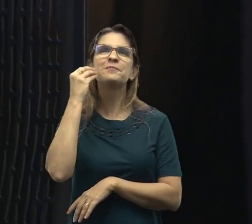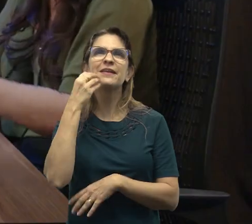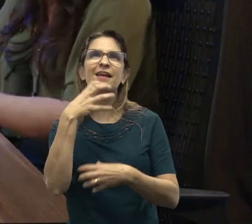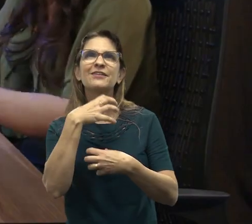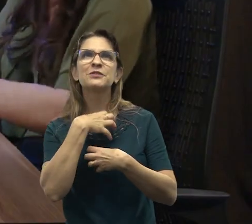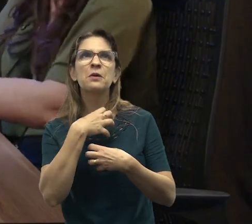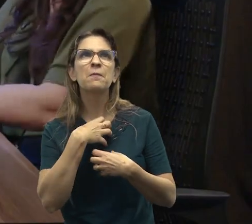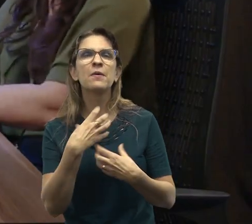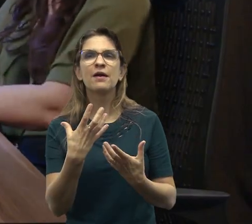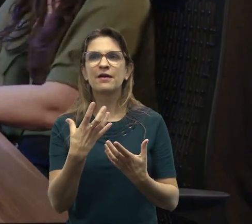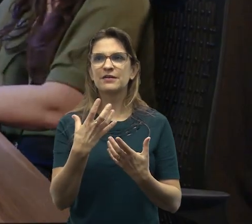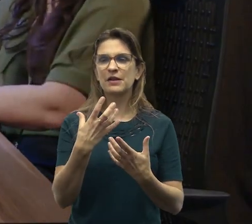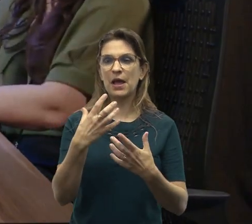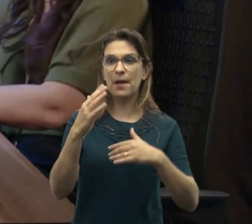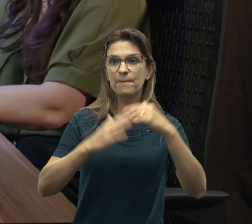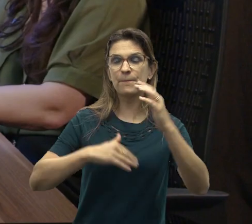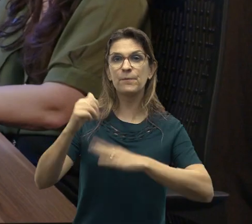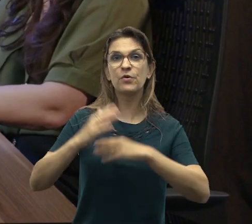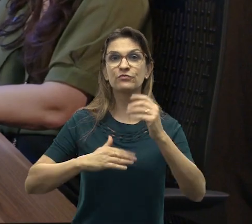pessoal, profissional?